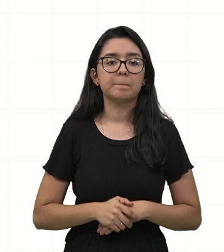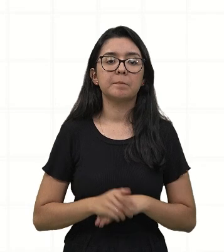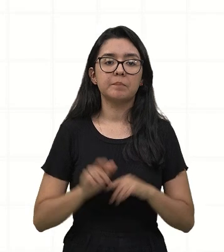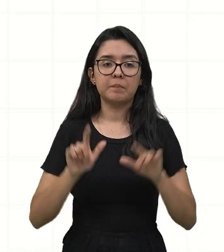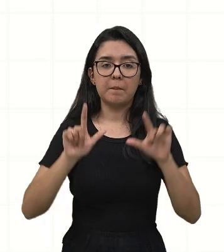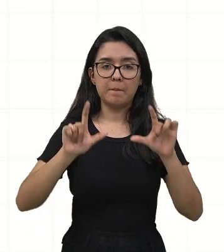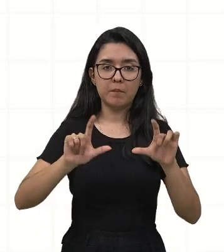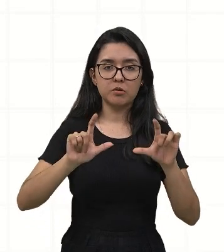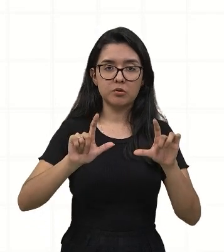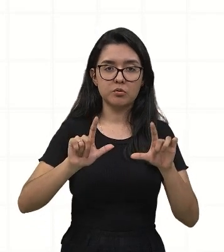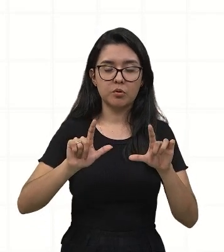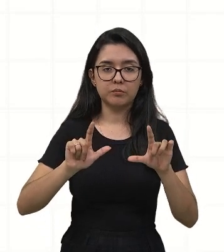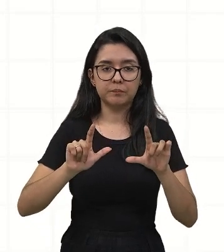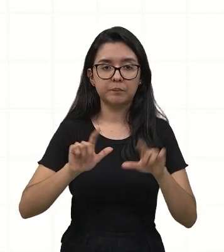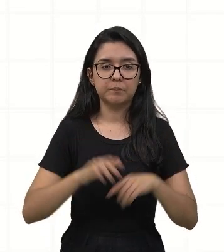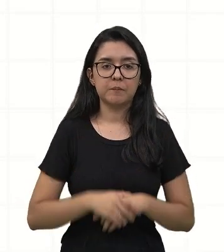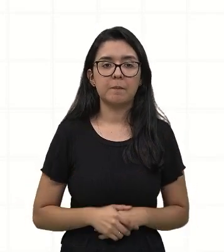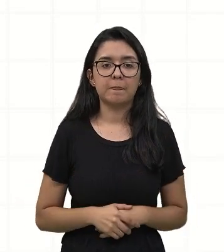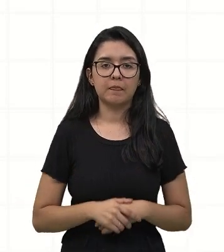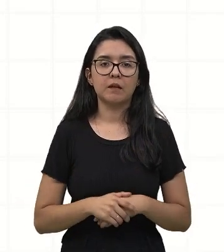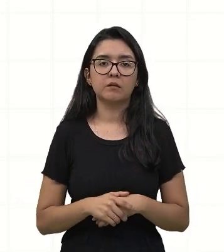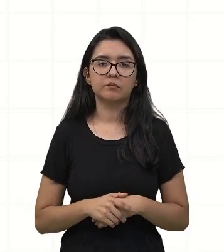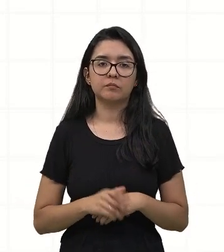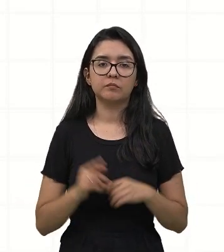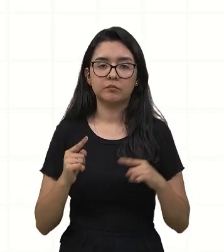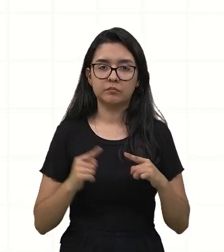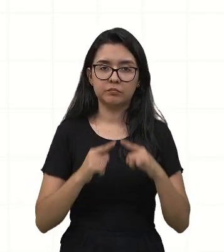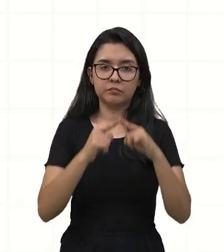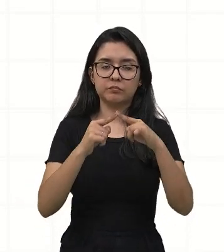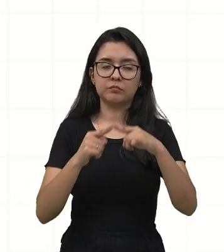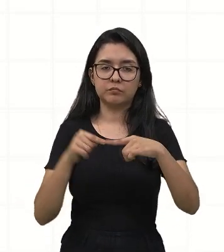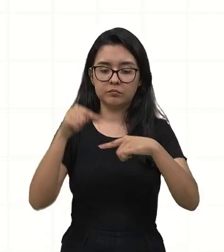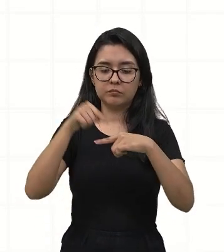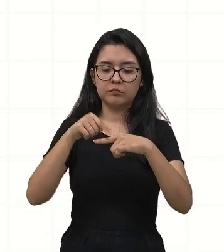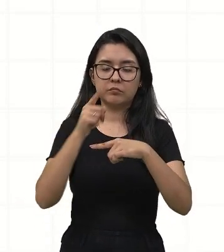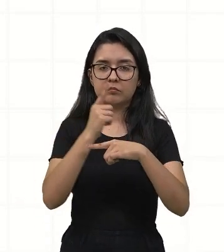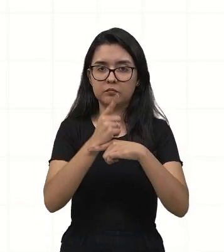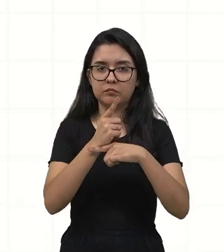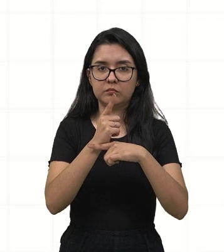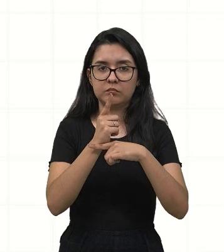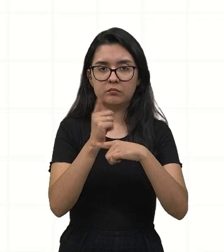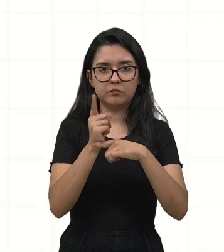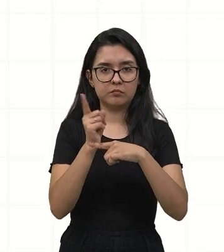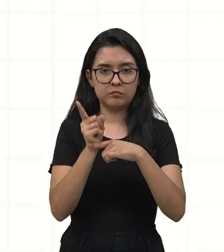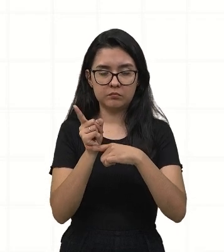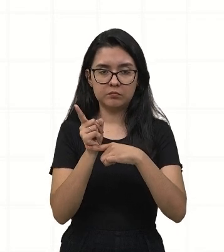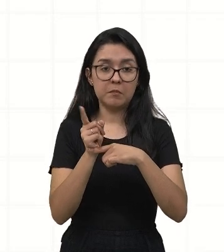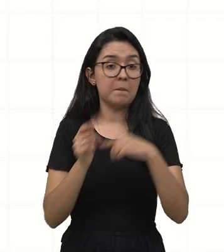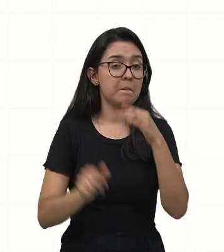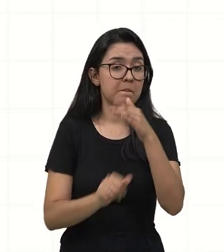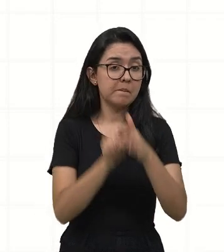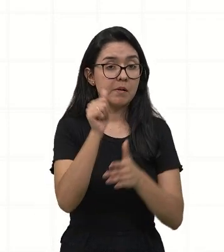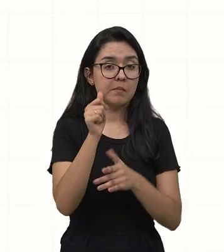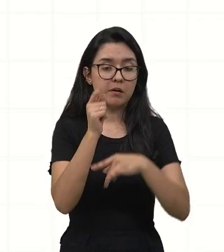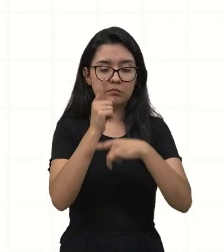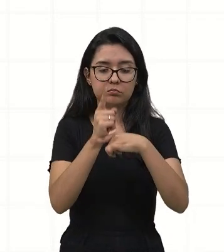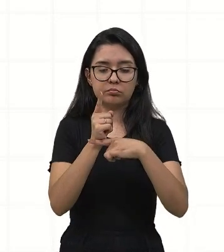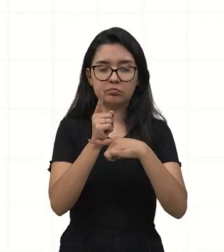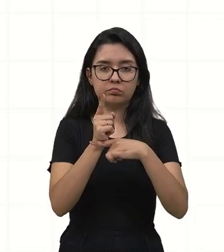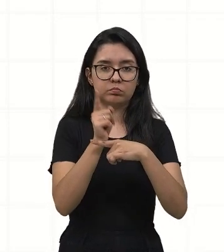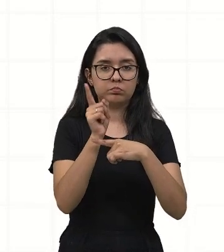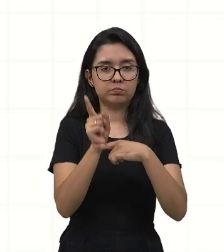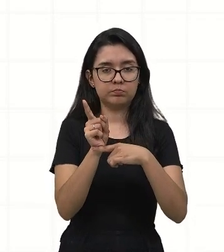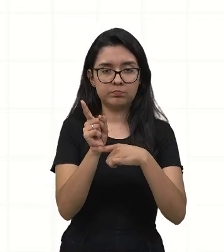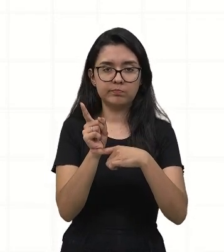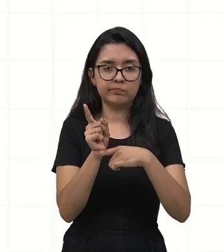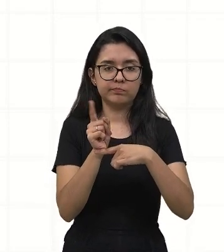posicione o vértice do ângulo no centro do transferidor, certo? Primeira coisa, posicione o vértice do ângulo